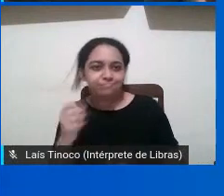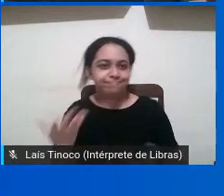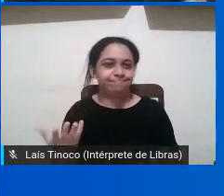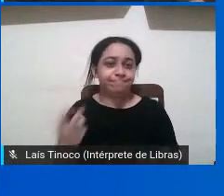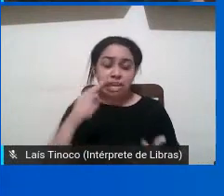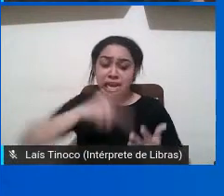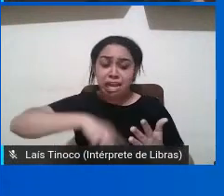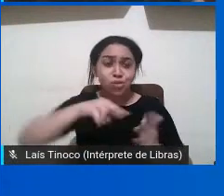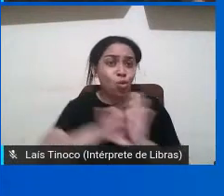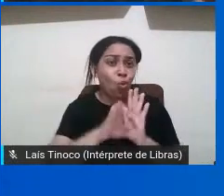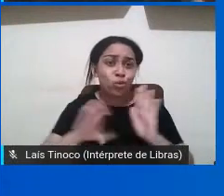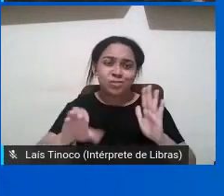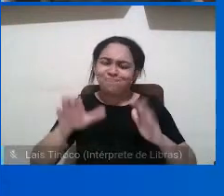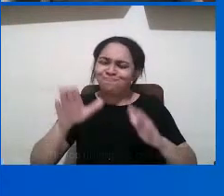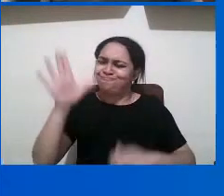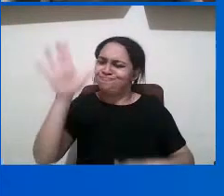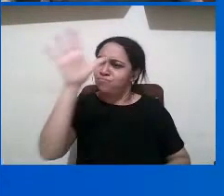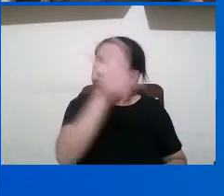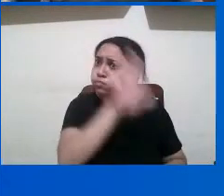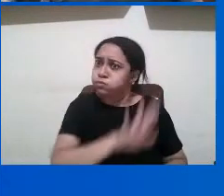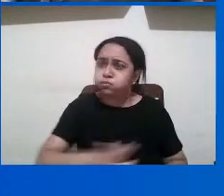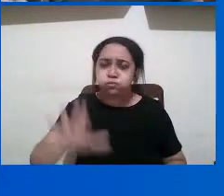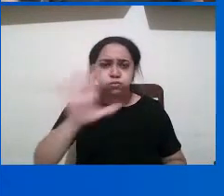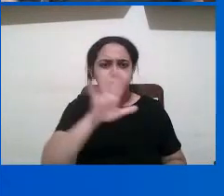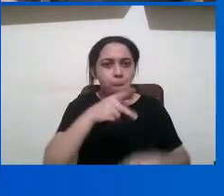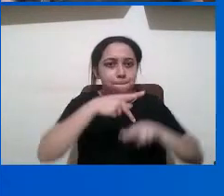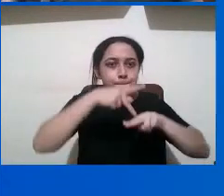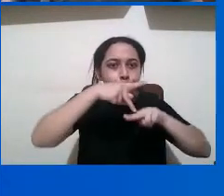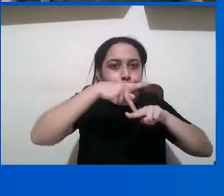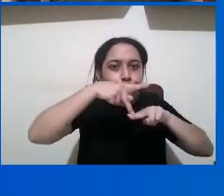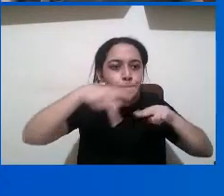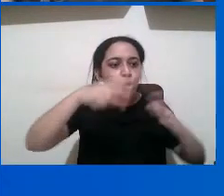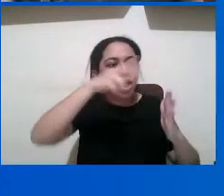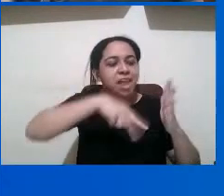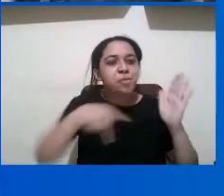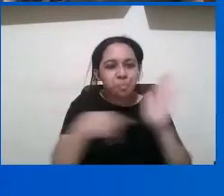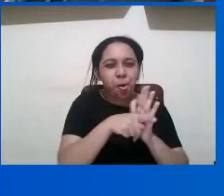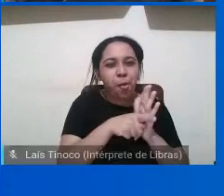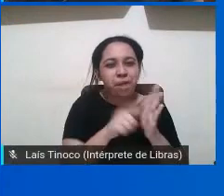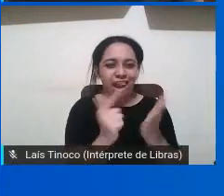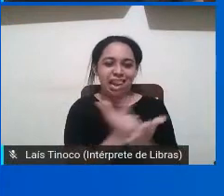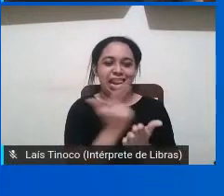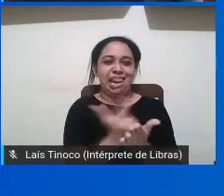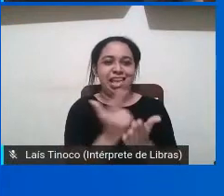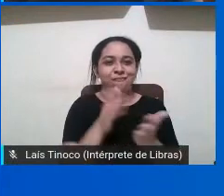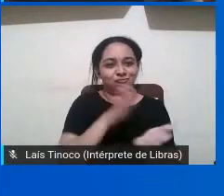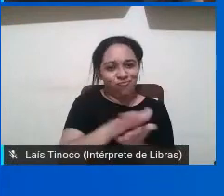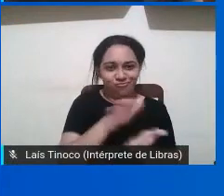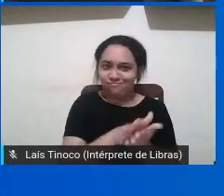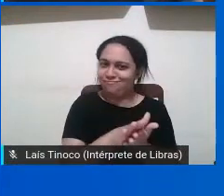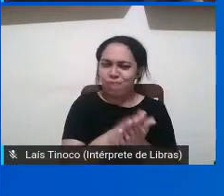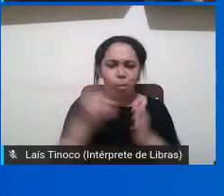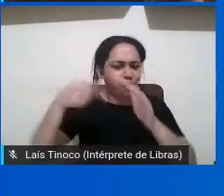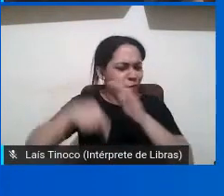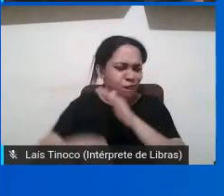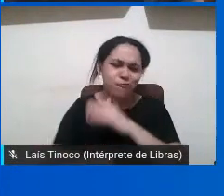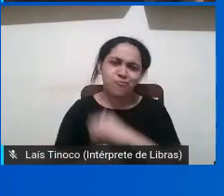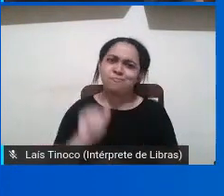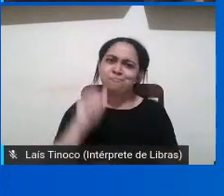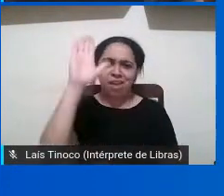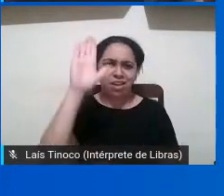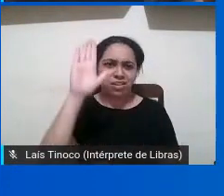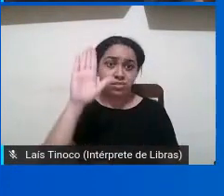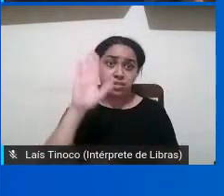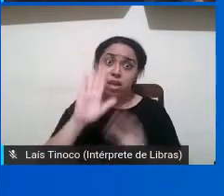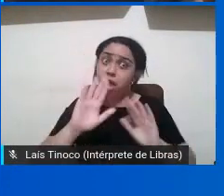amplo do que a pura leitura né de livros impressos né então foi Além disso O que não significa que ela tem que se